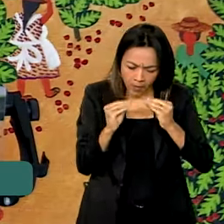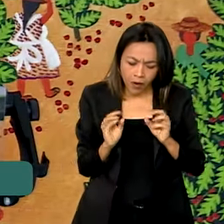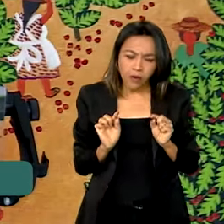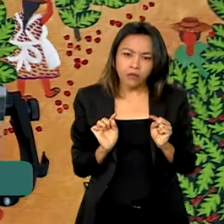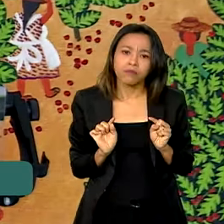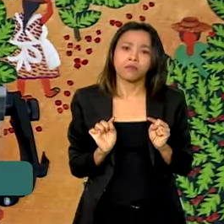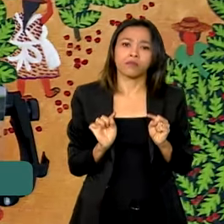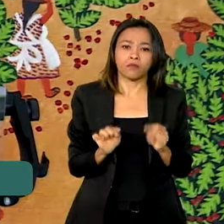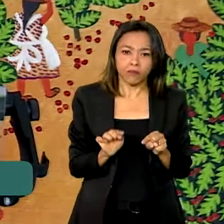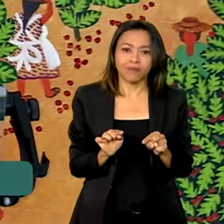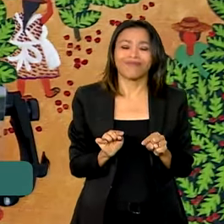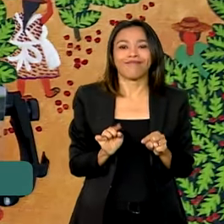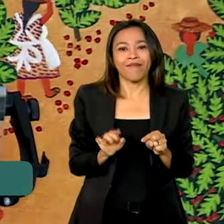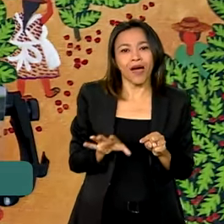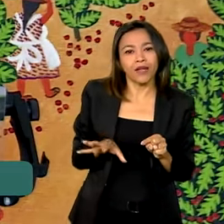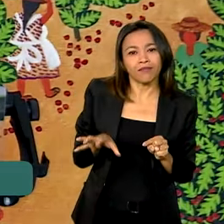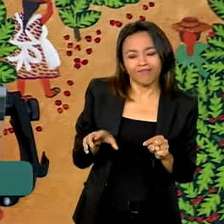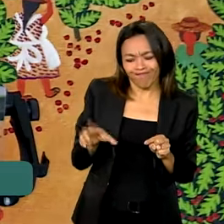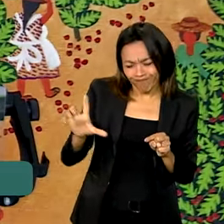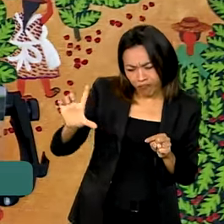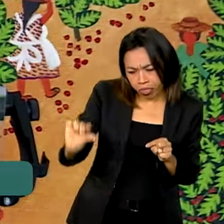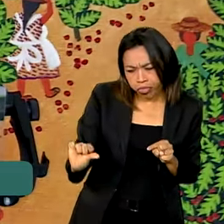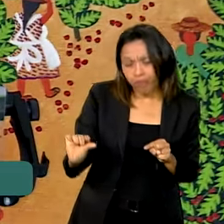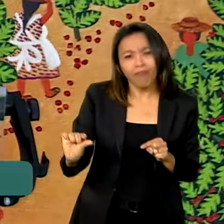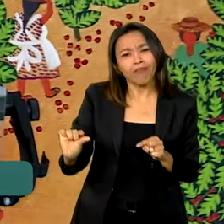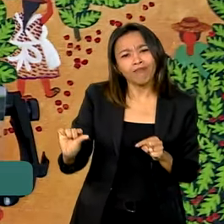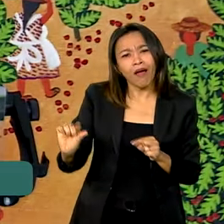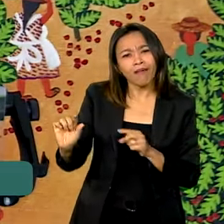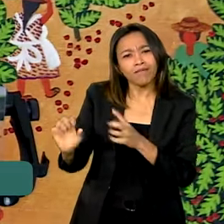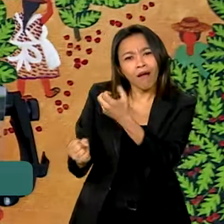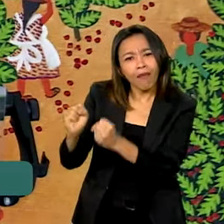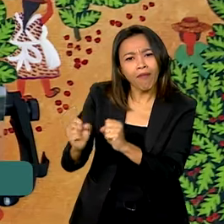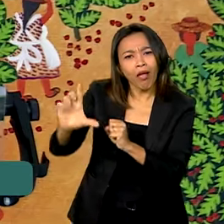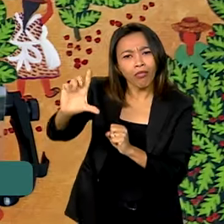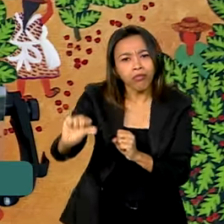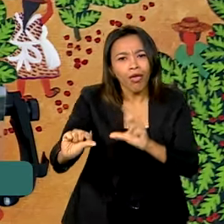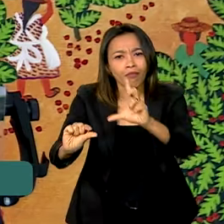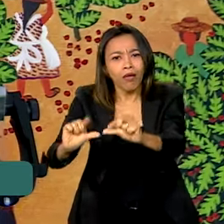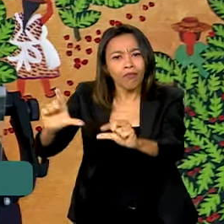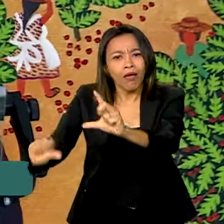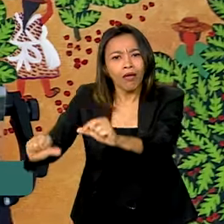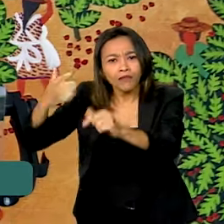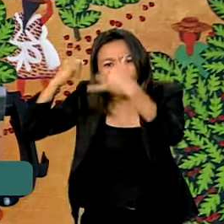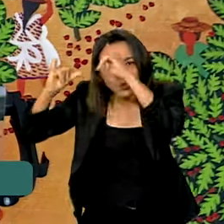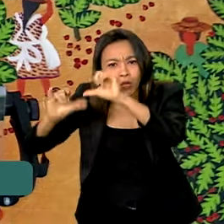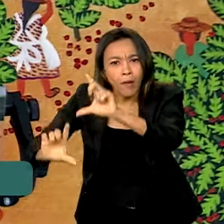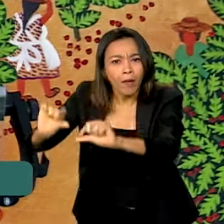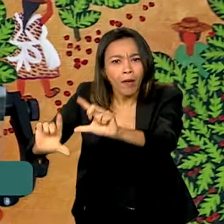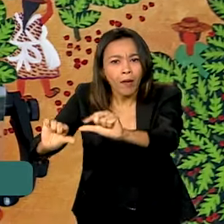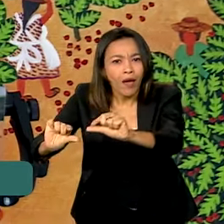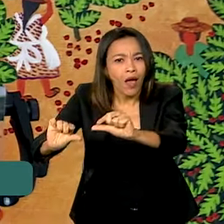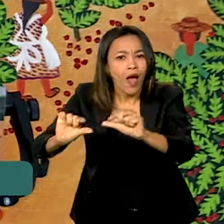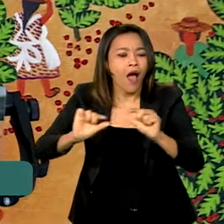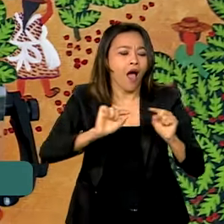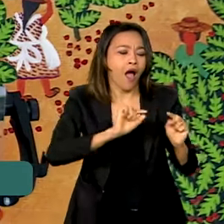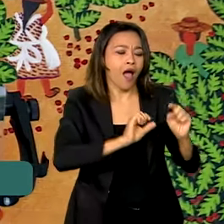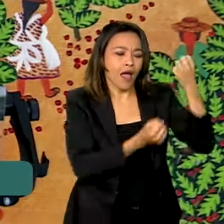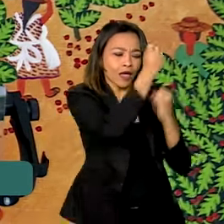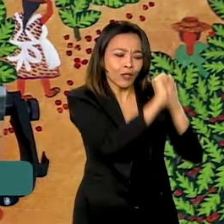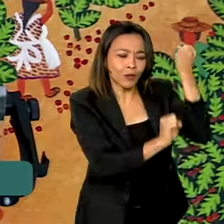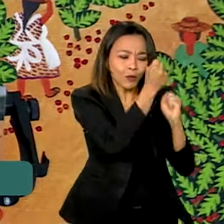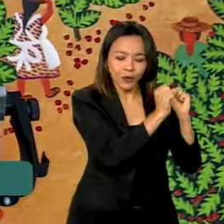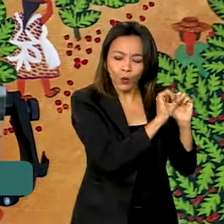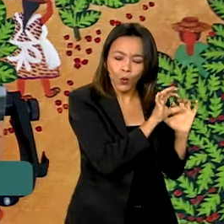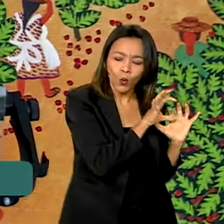conversão de áreas de baixa produtividade de pastagens, de certa forma o setor já está